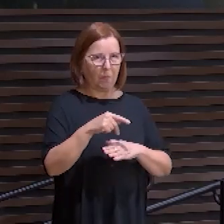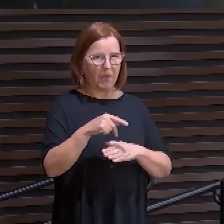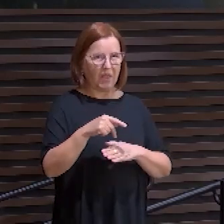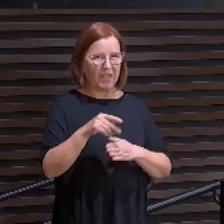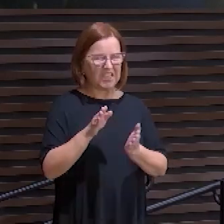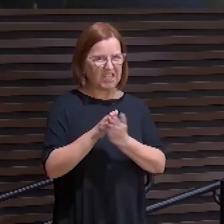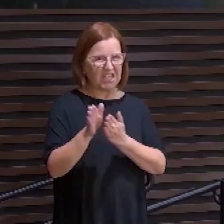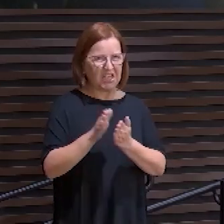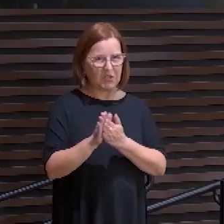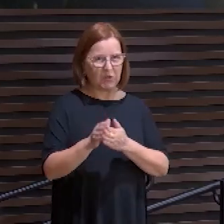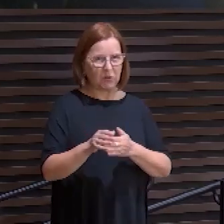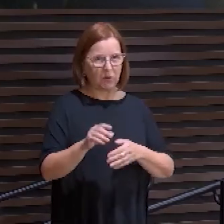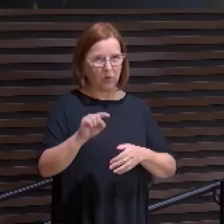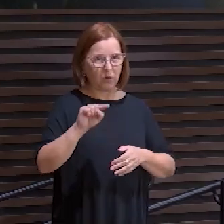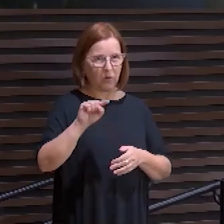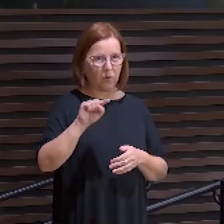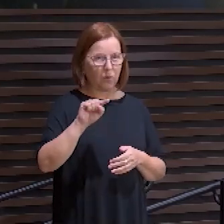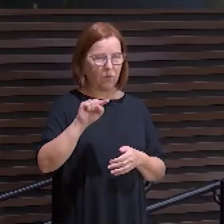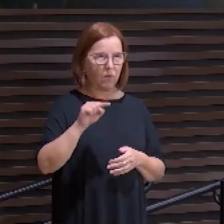$1.308.000